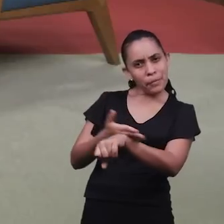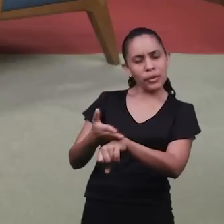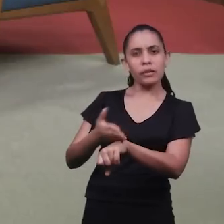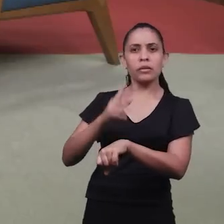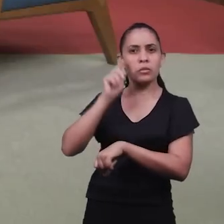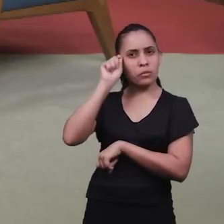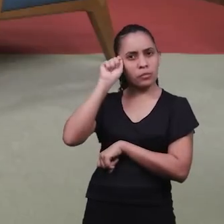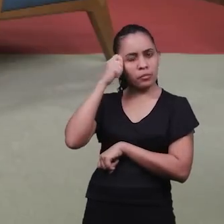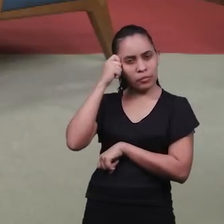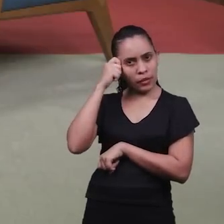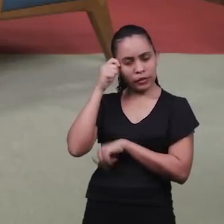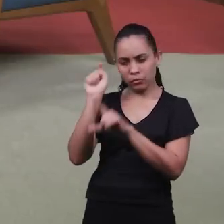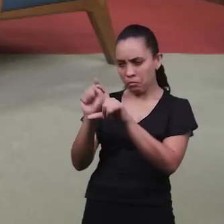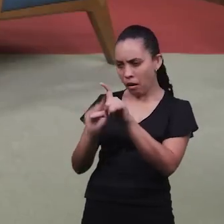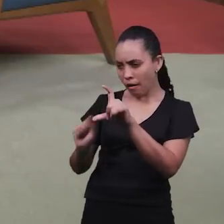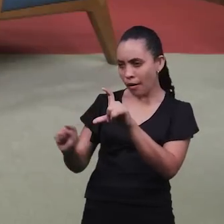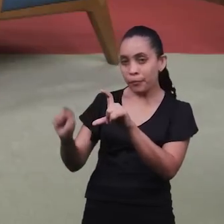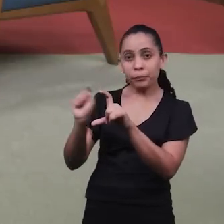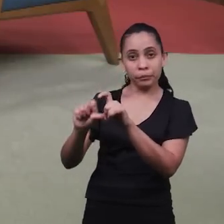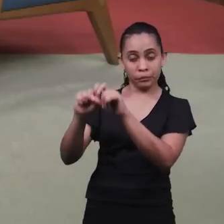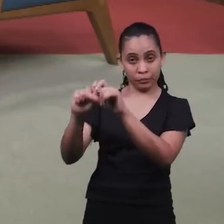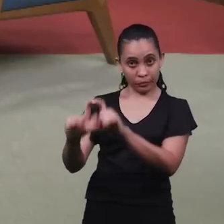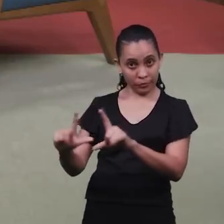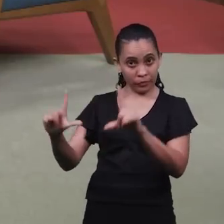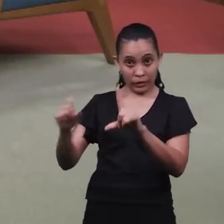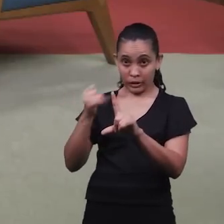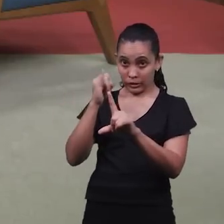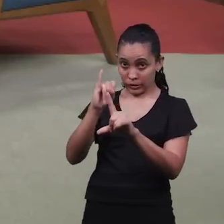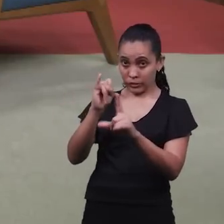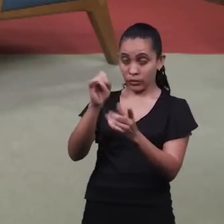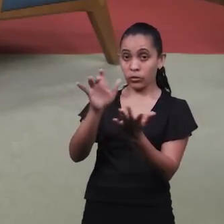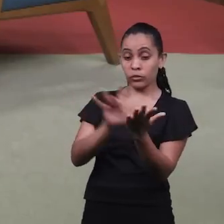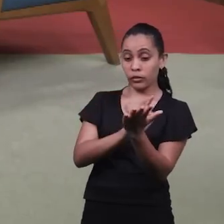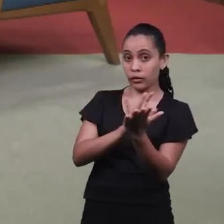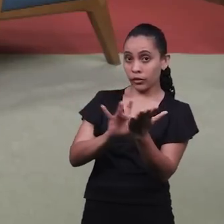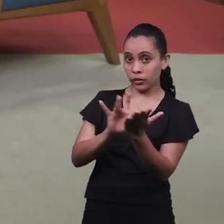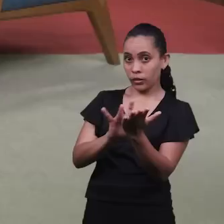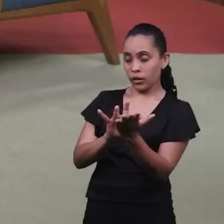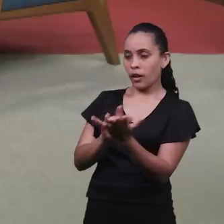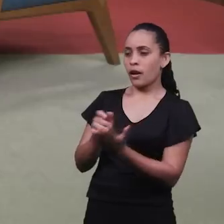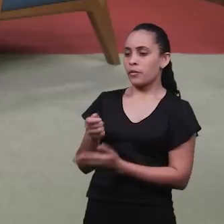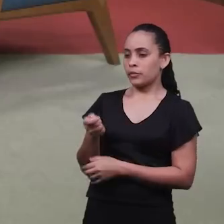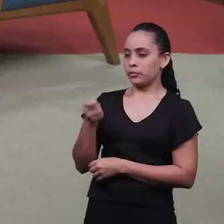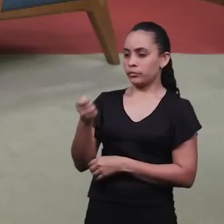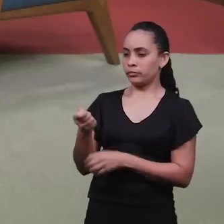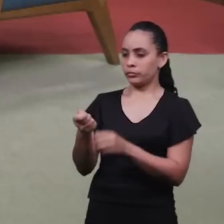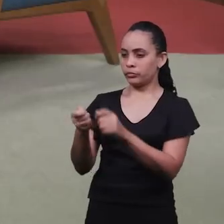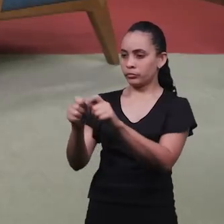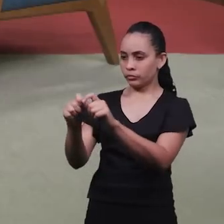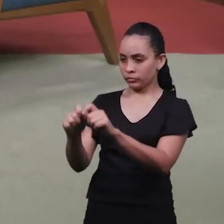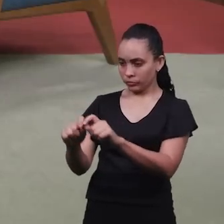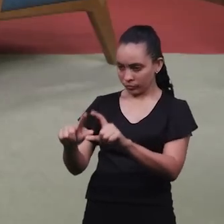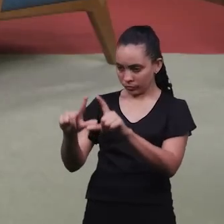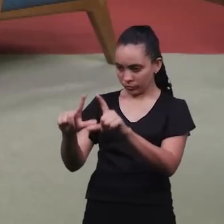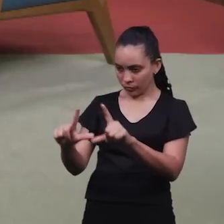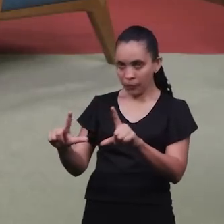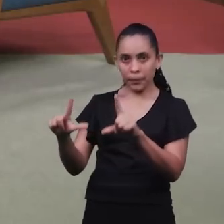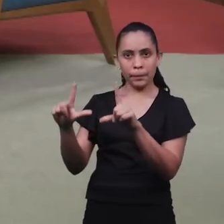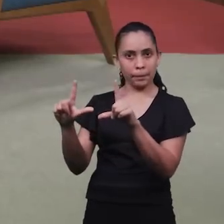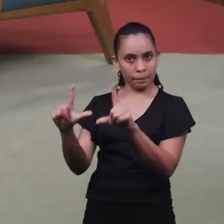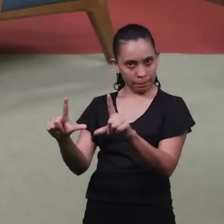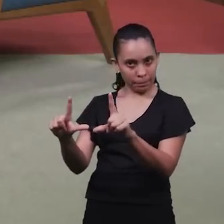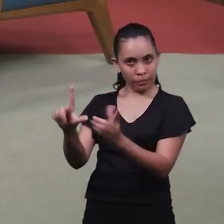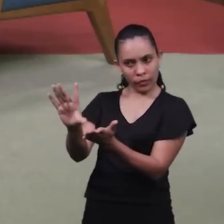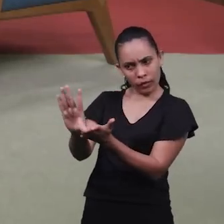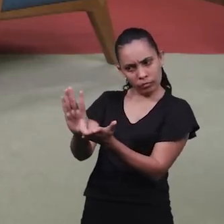pontinhos pretos e brancos. Esse QR Code aí é o seguinte: se você apontar a câmera do seu celular para ele, o seu aparelho vai reconhecer esse QR